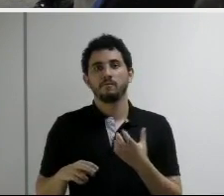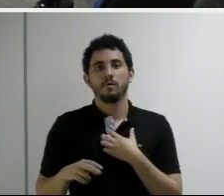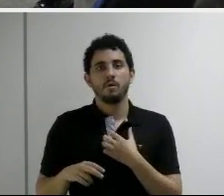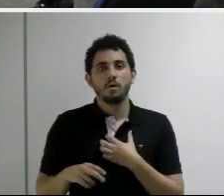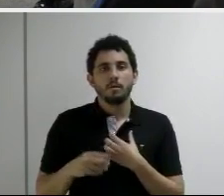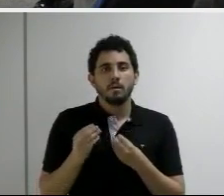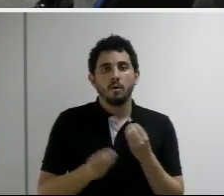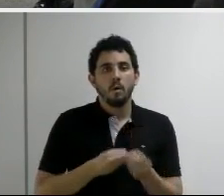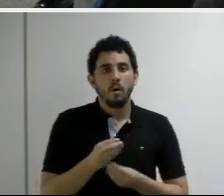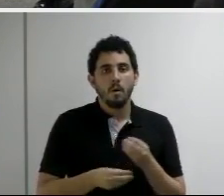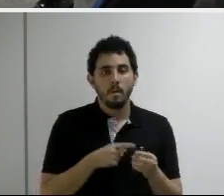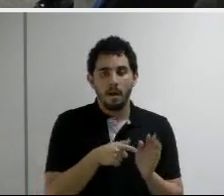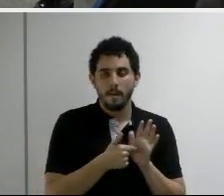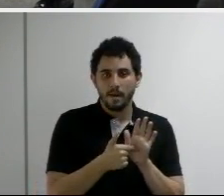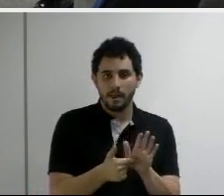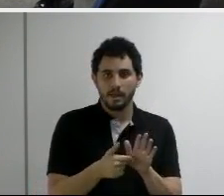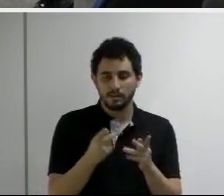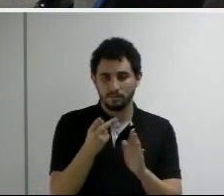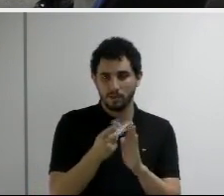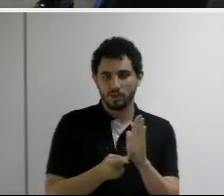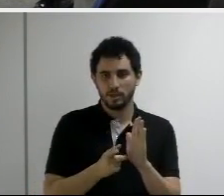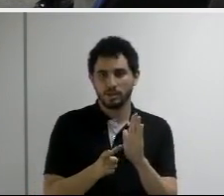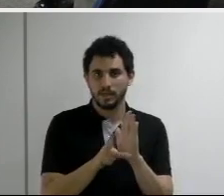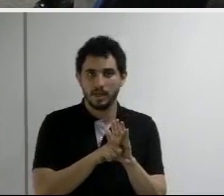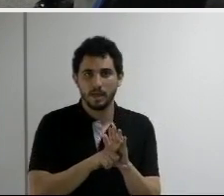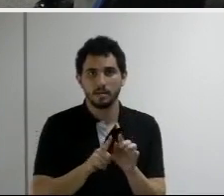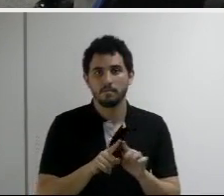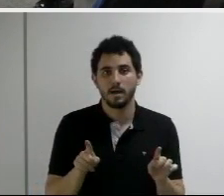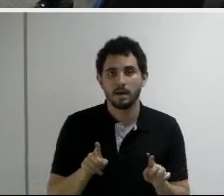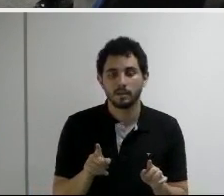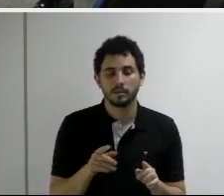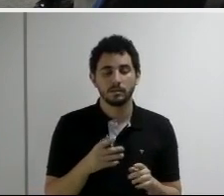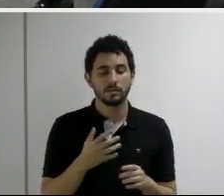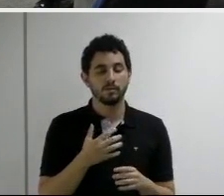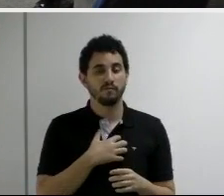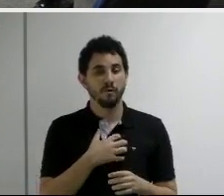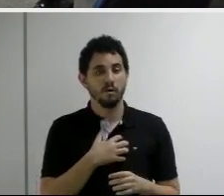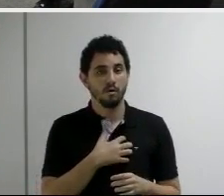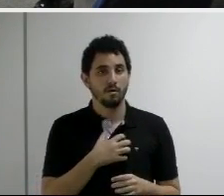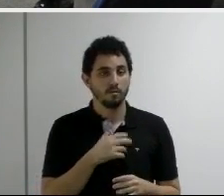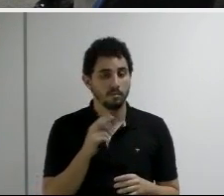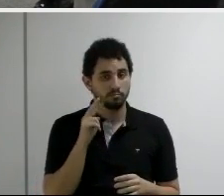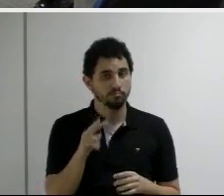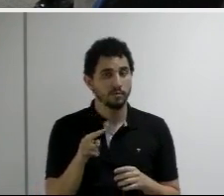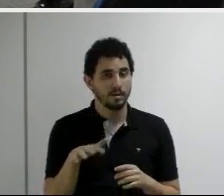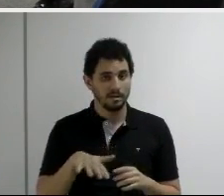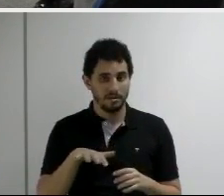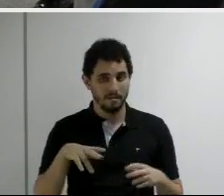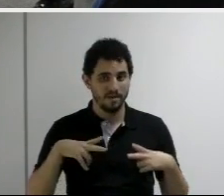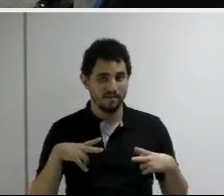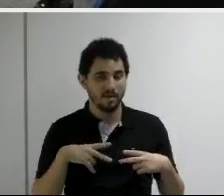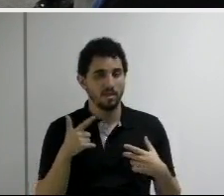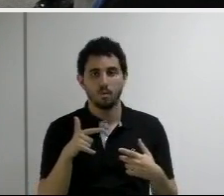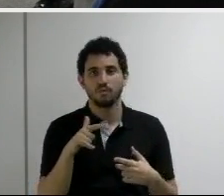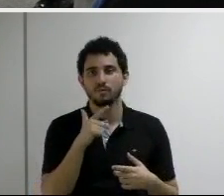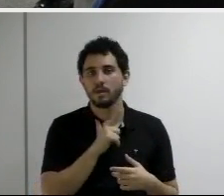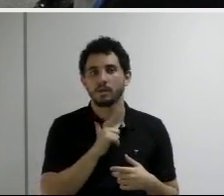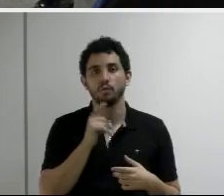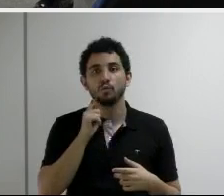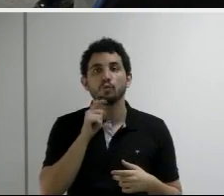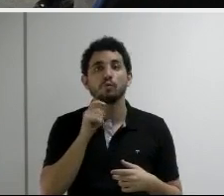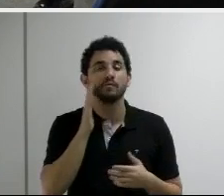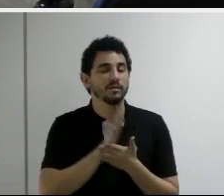como ela aparece no projeto de lei, mas do ponto de vista do setor privado, não há dúvida de que para